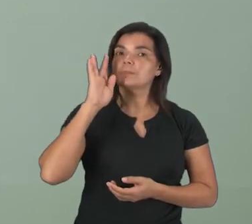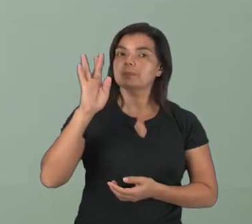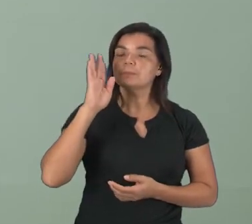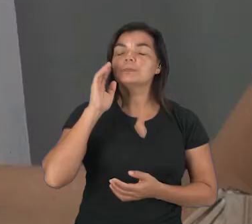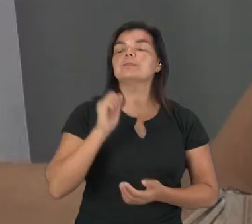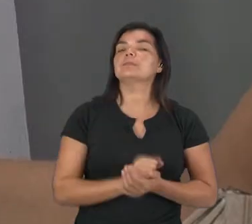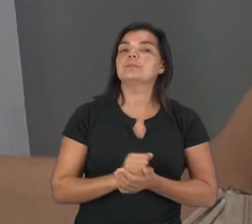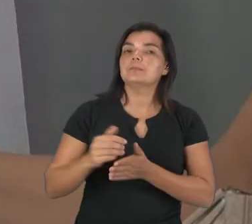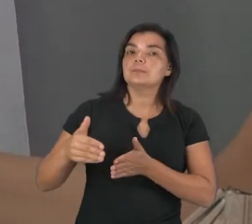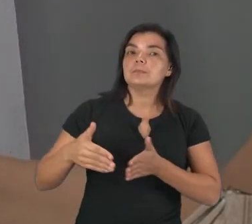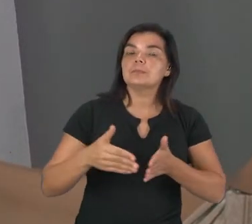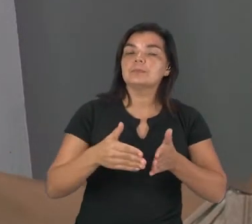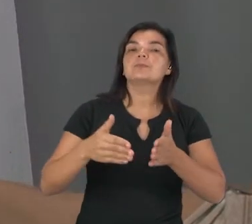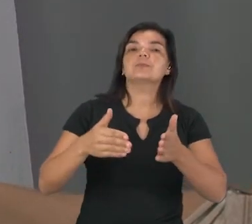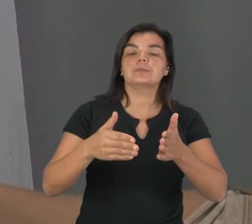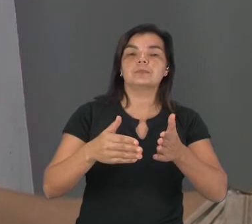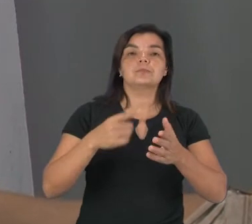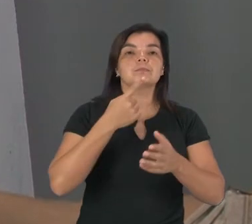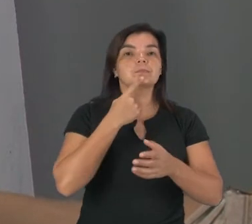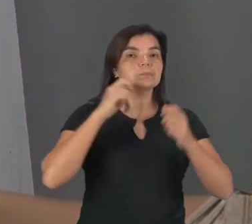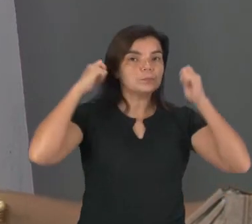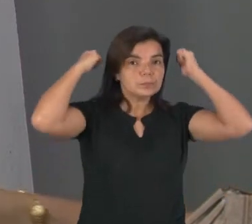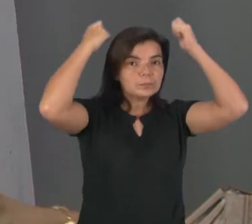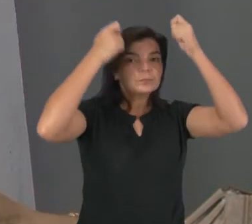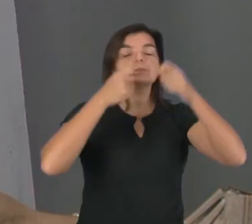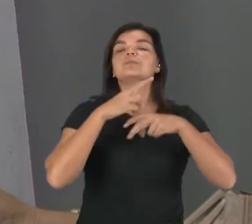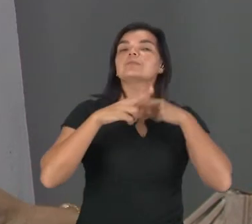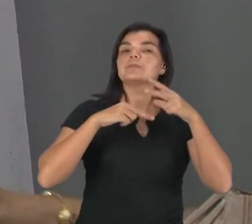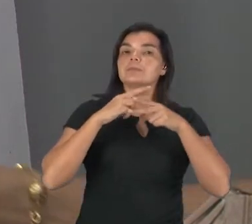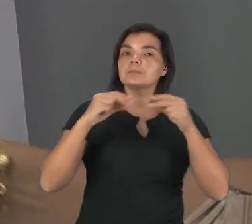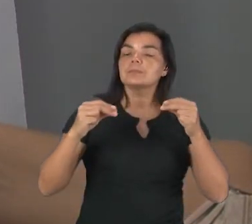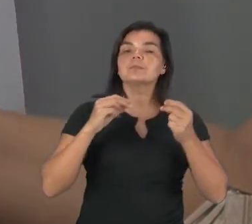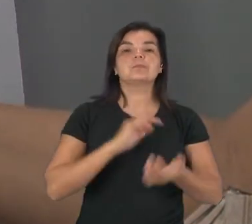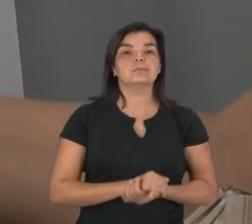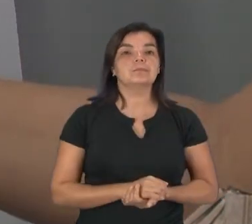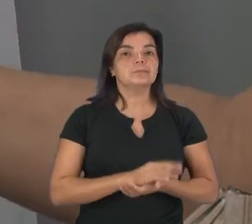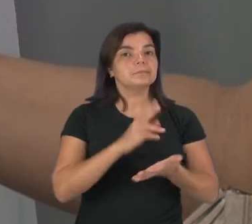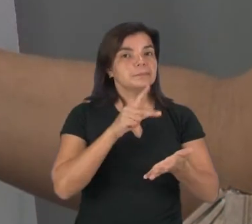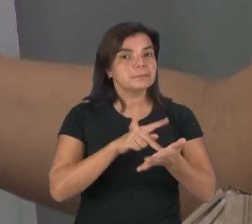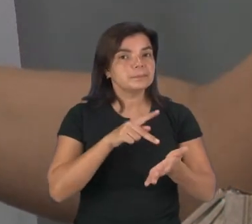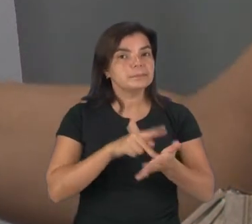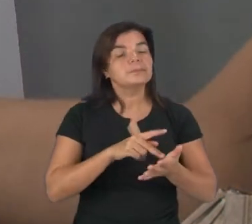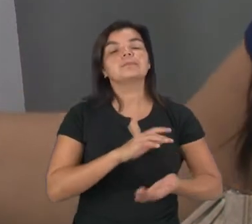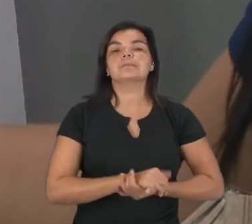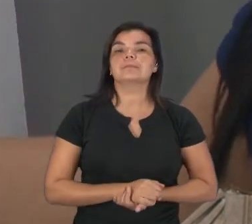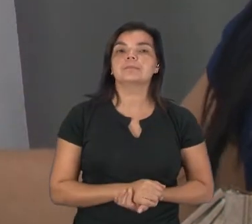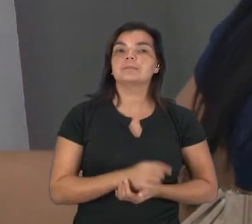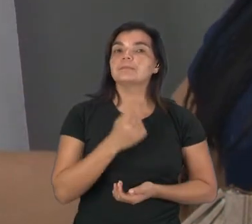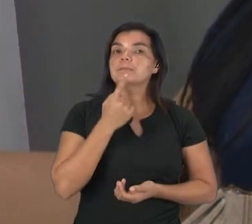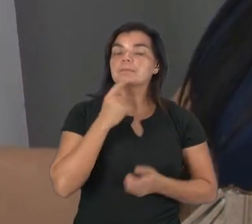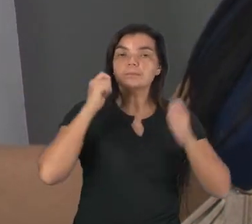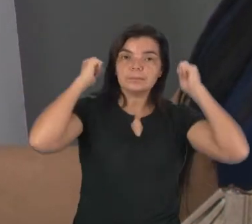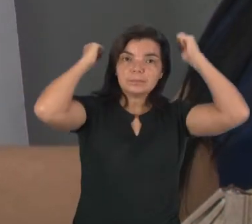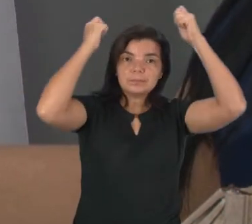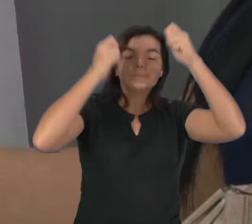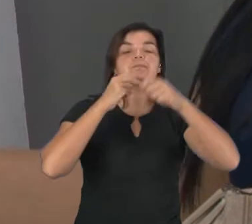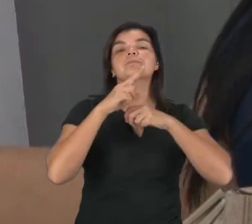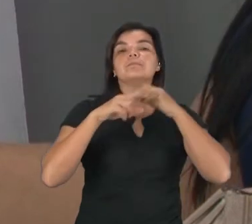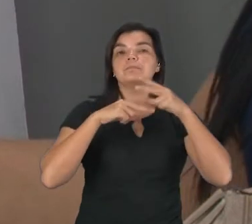o caminho que a Chapeuzinho Vermelho fez, não é mesmo? A Chapeuzinho